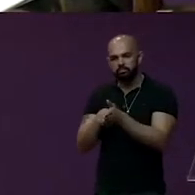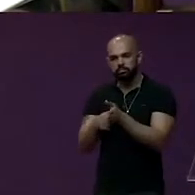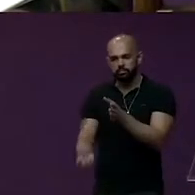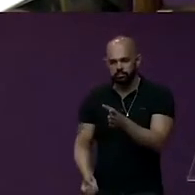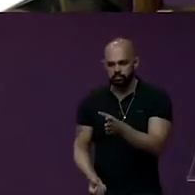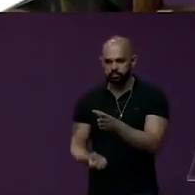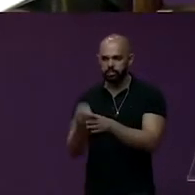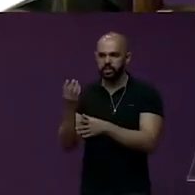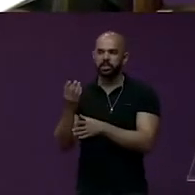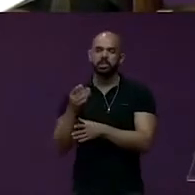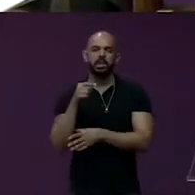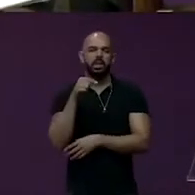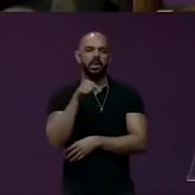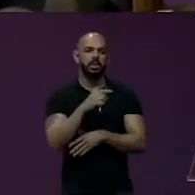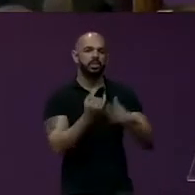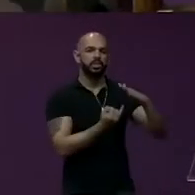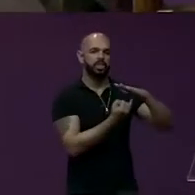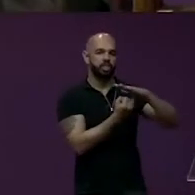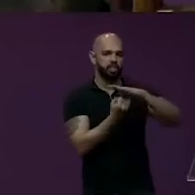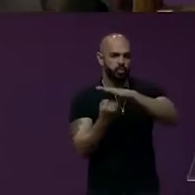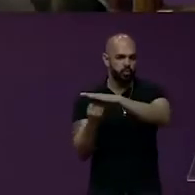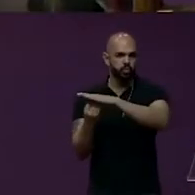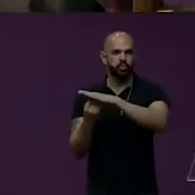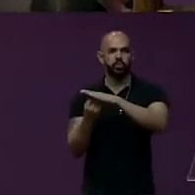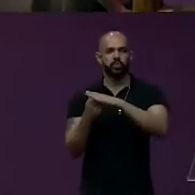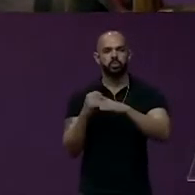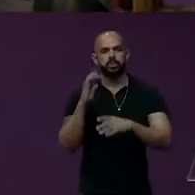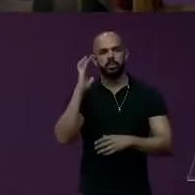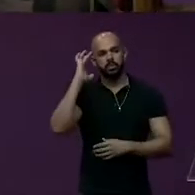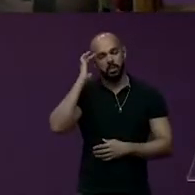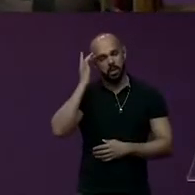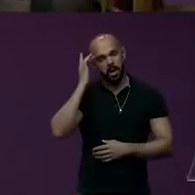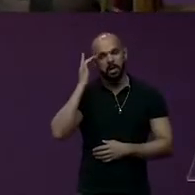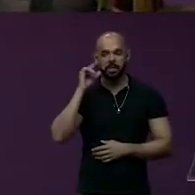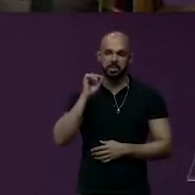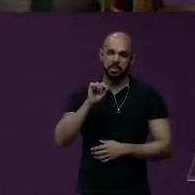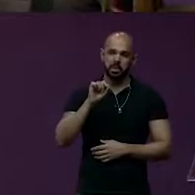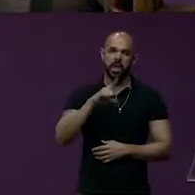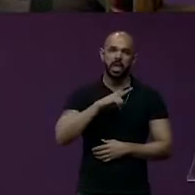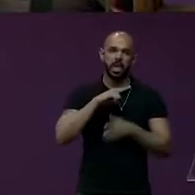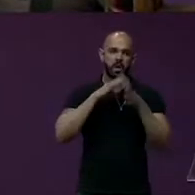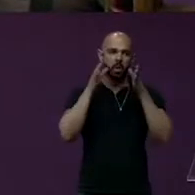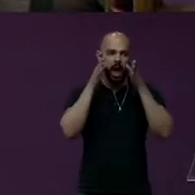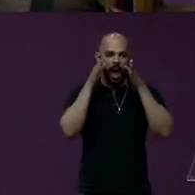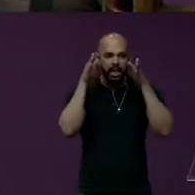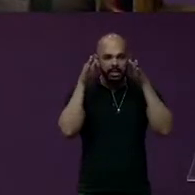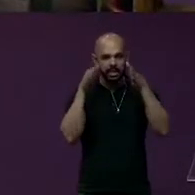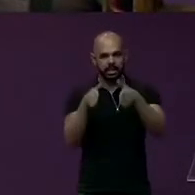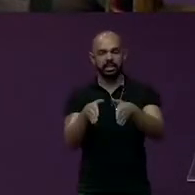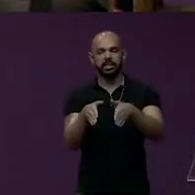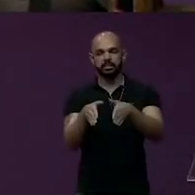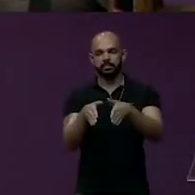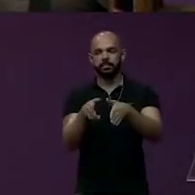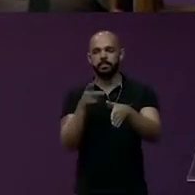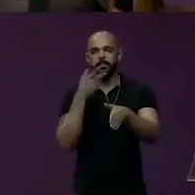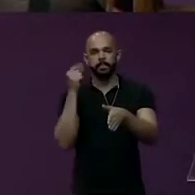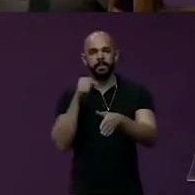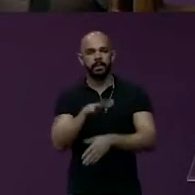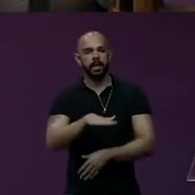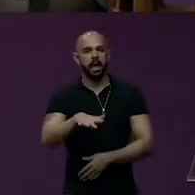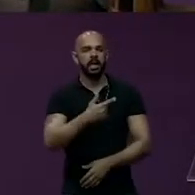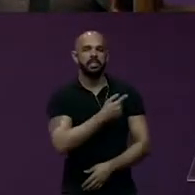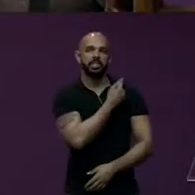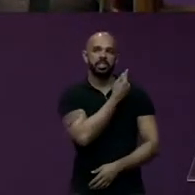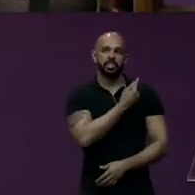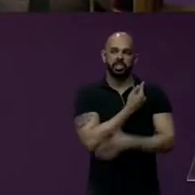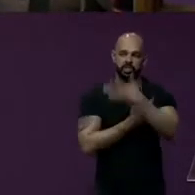implementado nos nossos institutos, né? Eu acho que uma atenção especial, por fim, eu queria dizer, na área de gestão